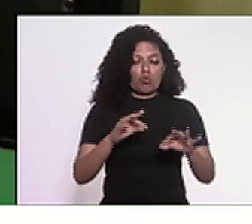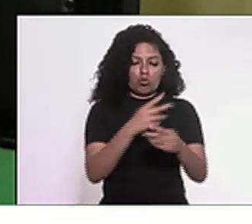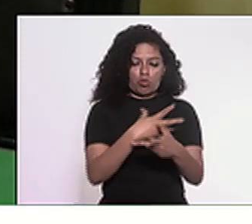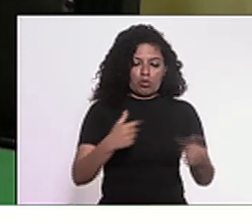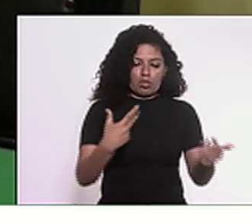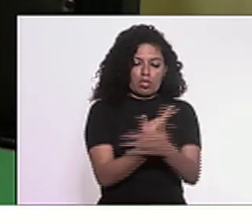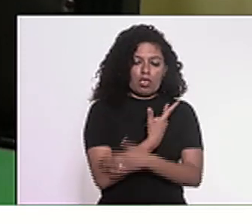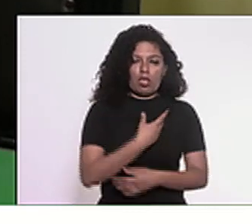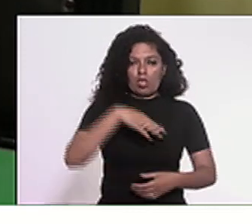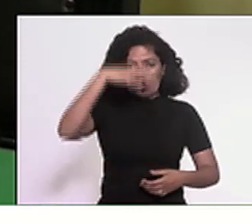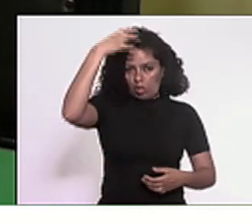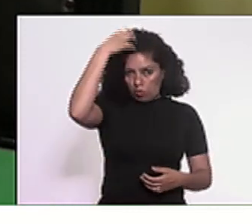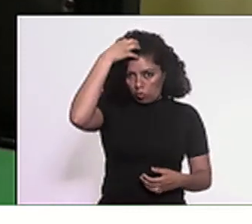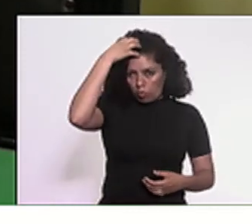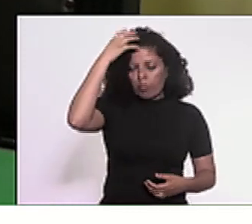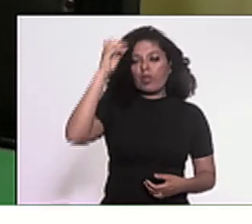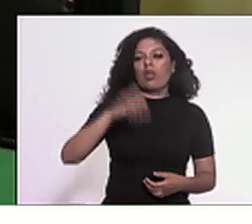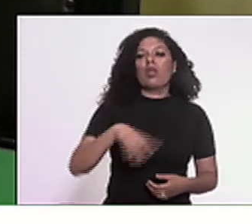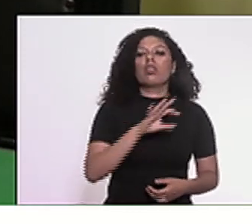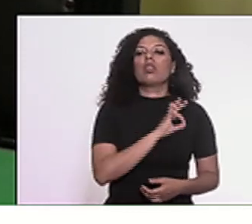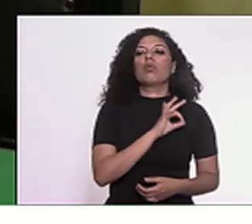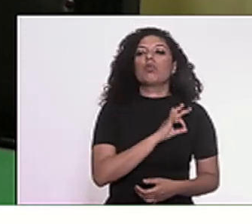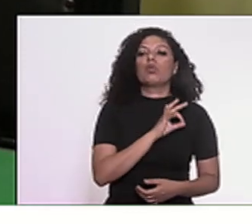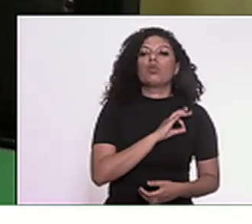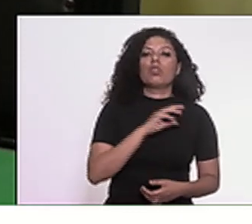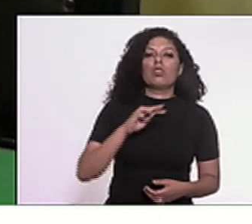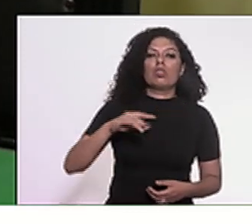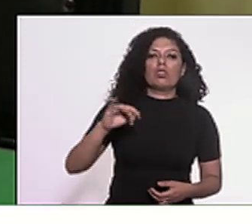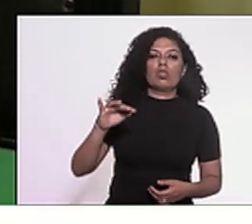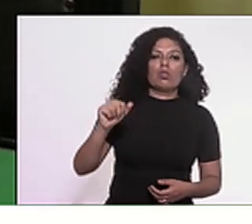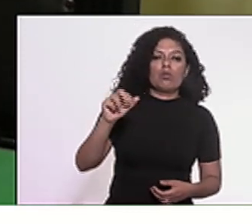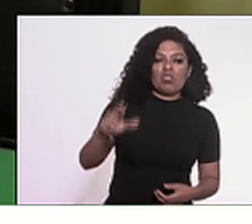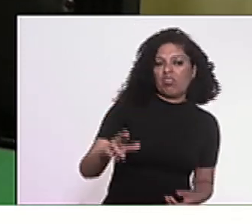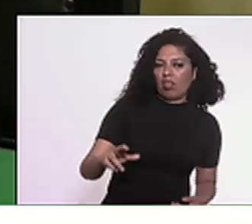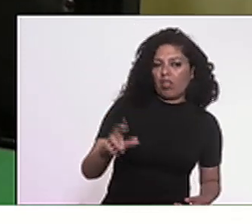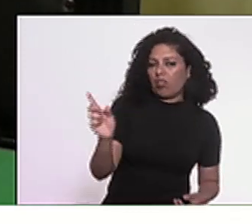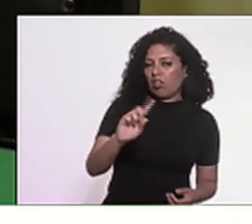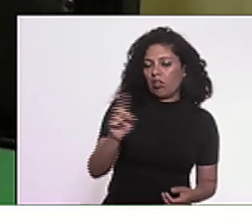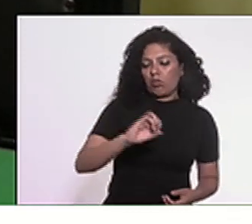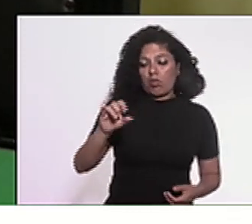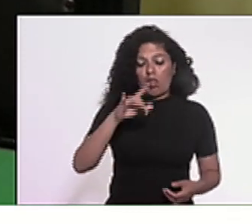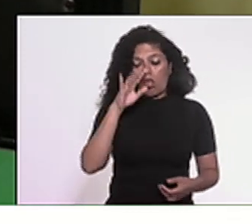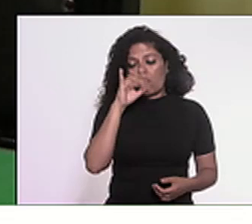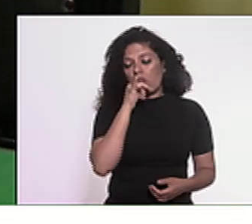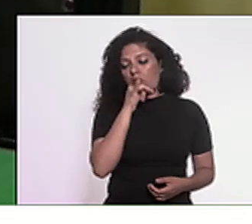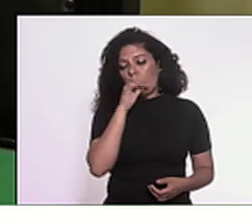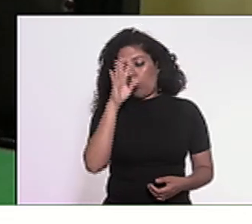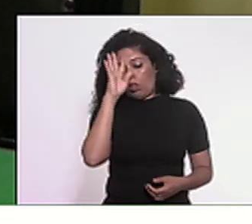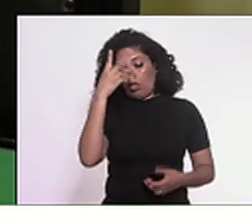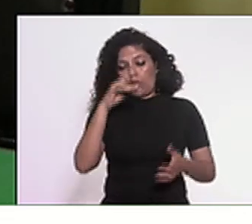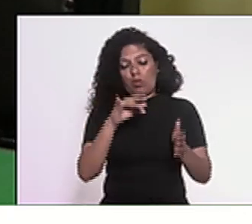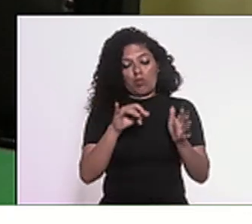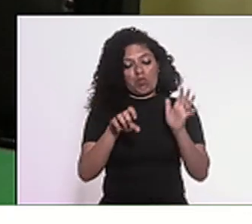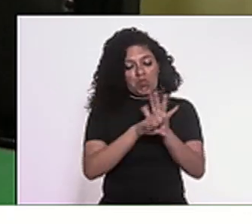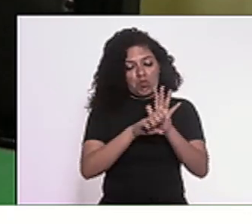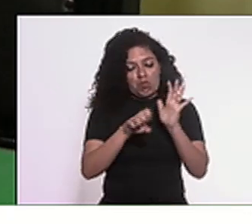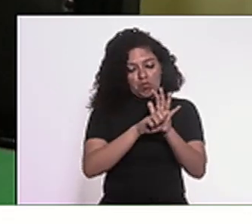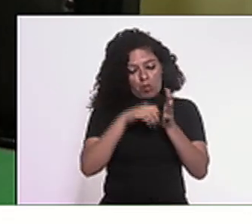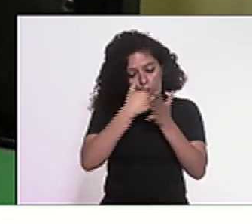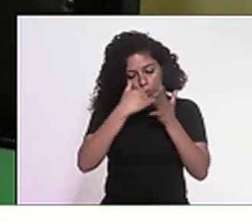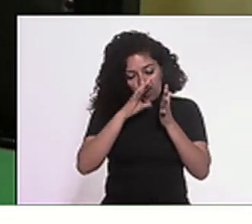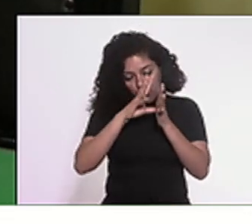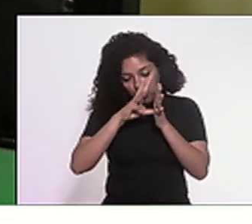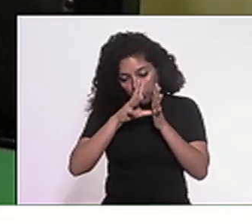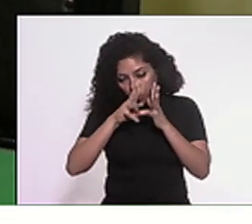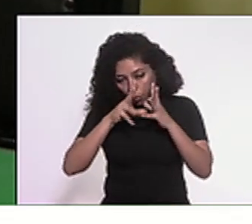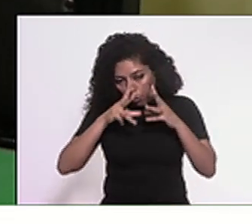Janeiro. Se a droga sobe, ela sobe porque não há fiscalização nas estradas, nas rodovias. Se a arma entra, é